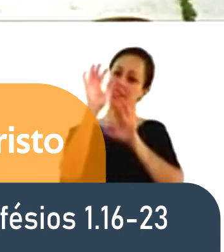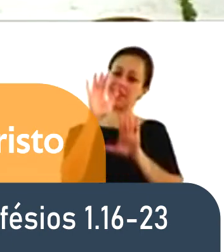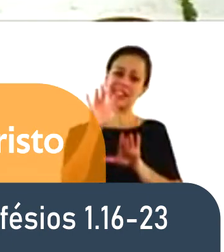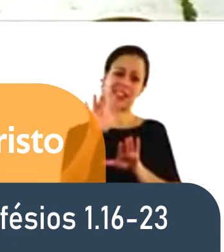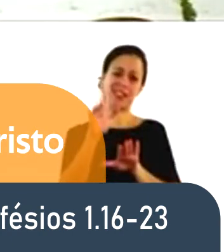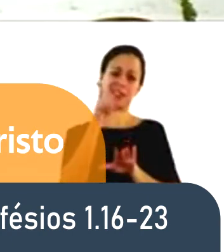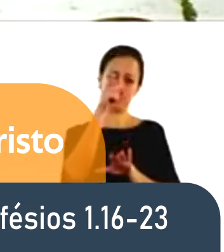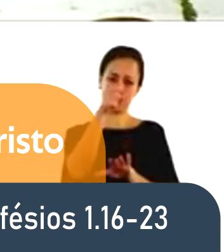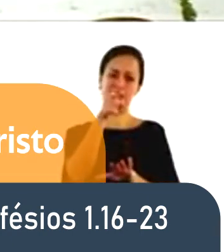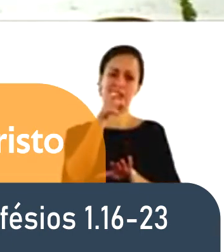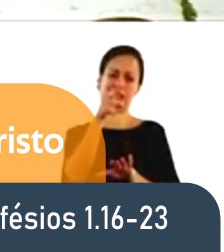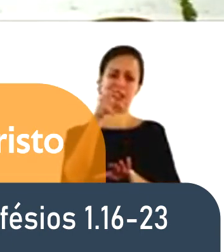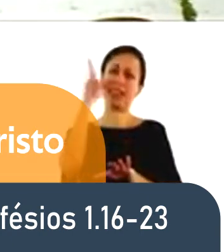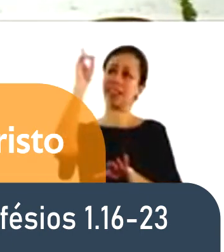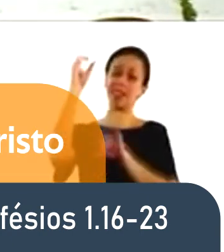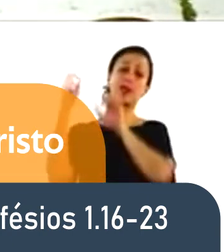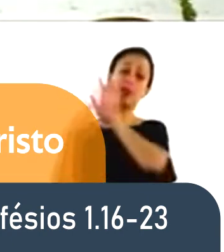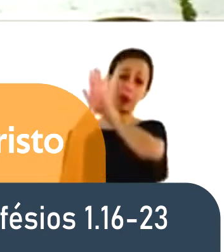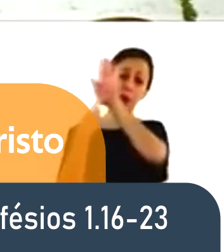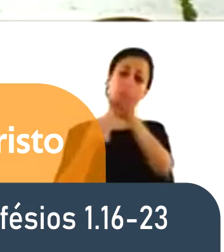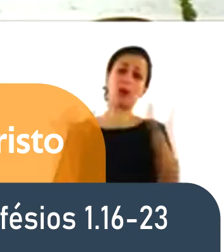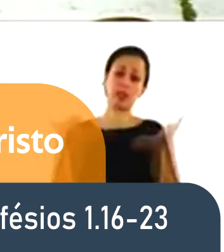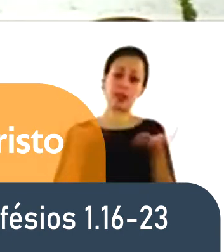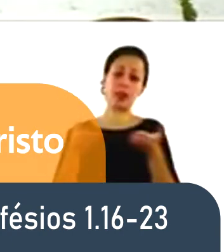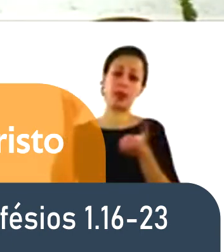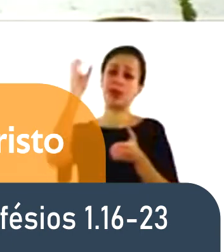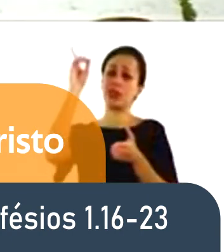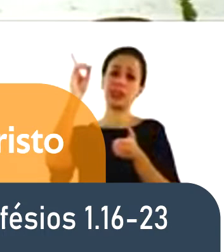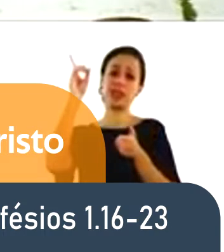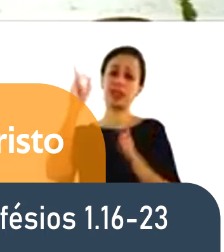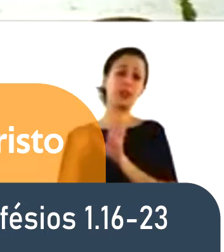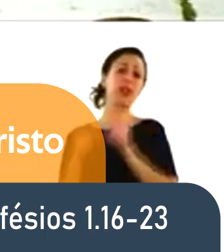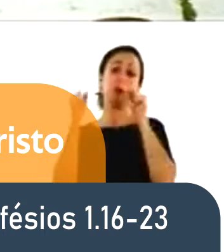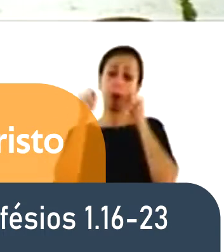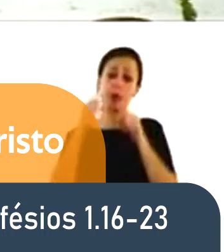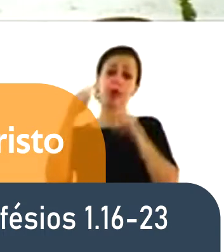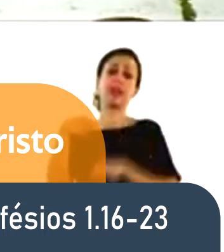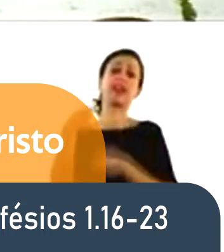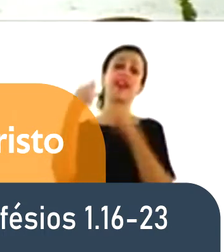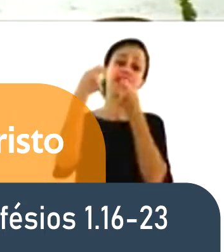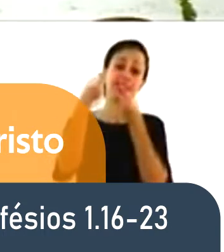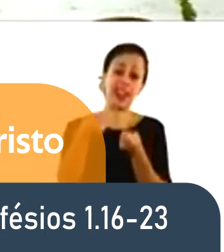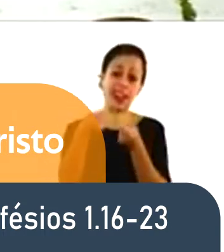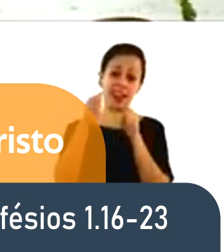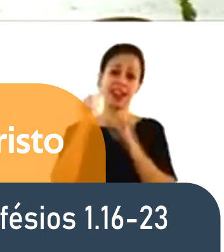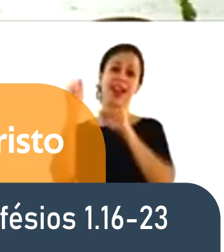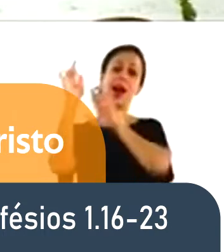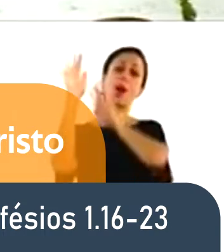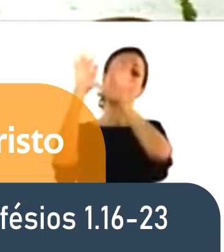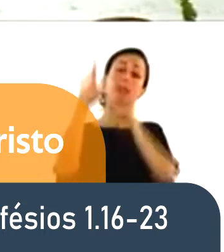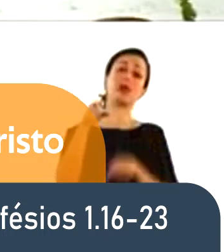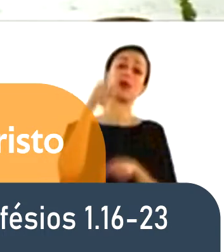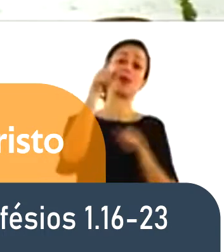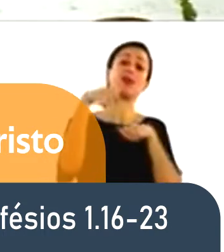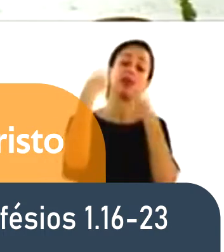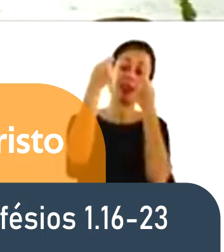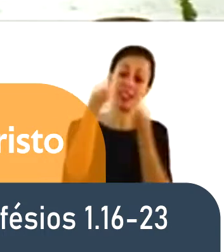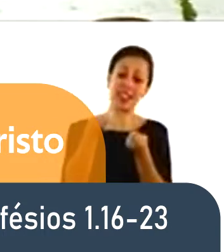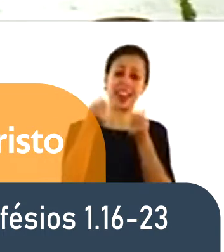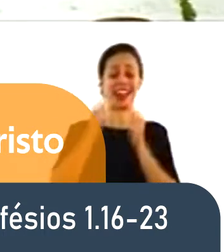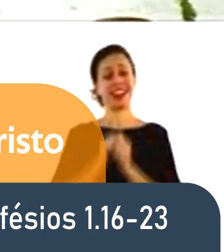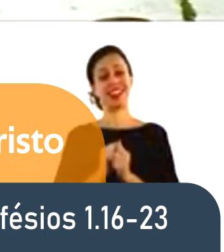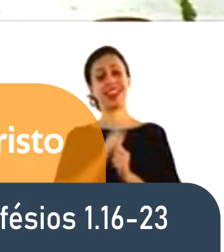disposição. Note bem o que o apóstolo Paulo fala sobre isso num outro texto. Diz assim: tudo posso naquele que